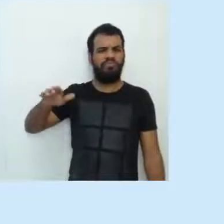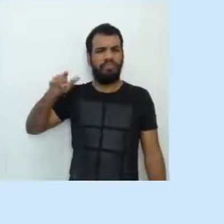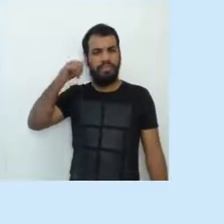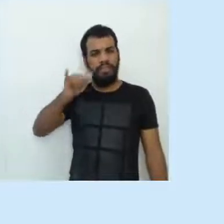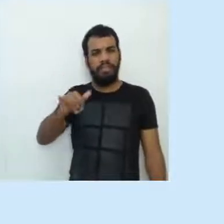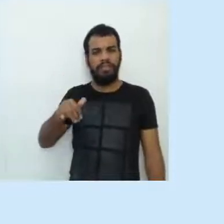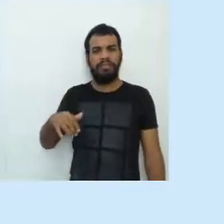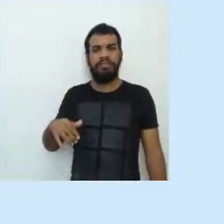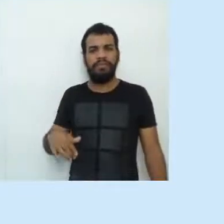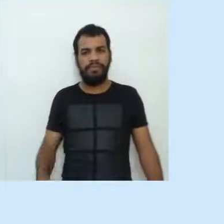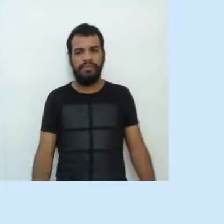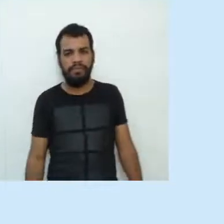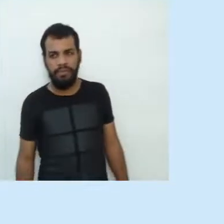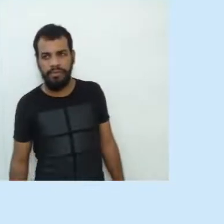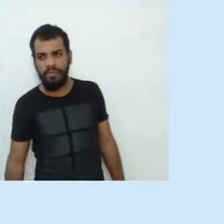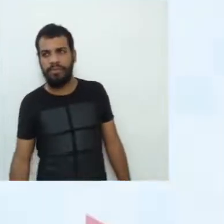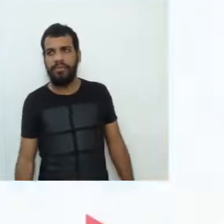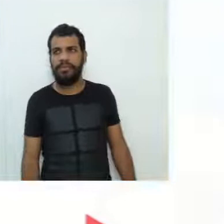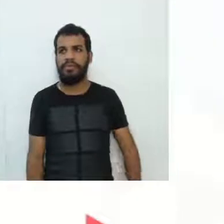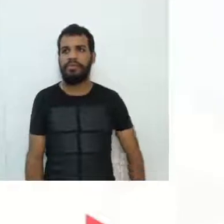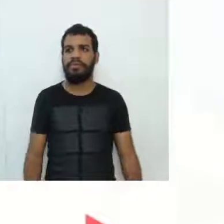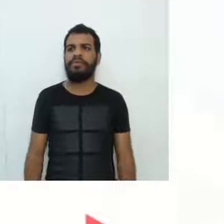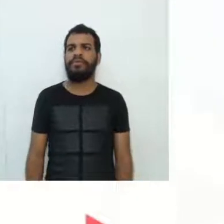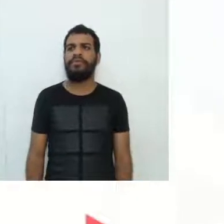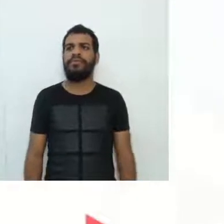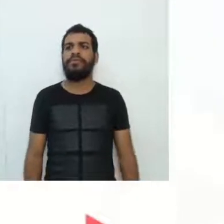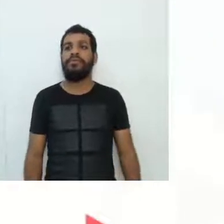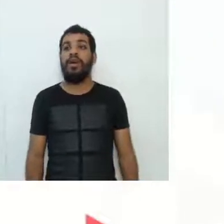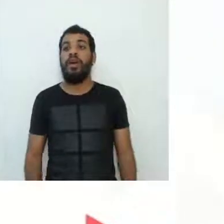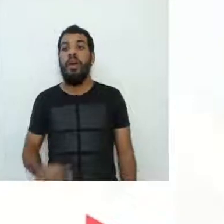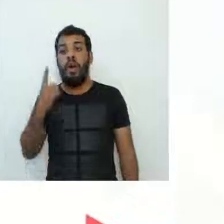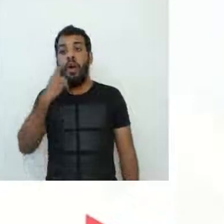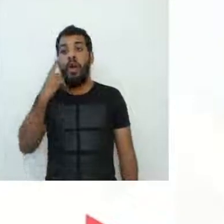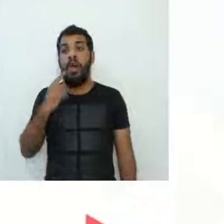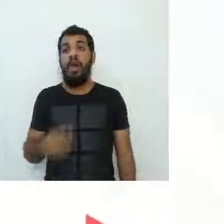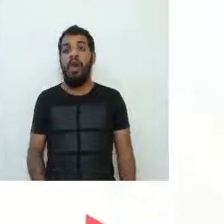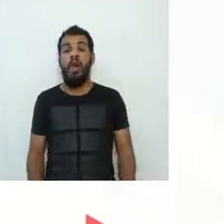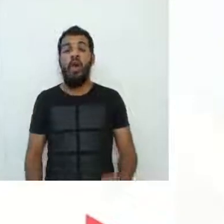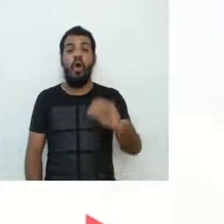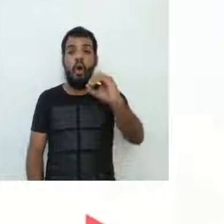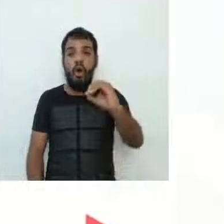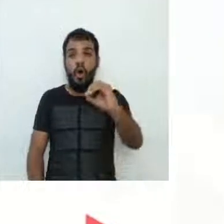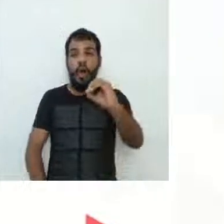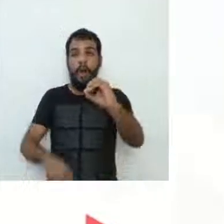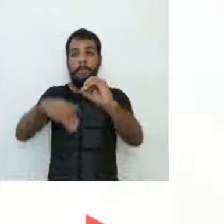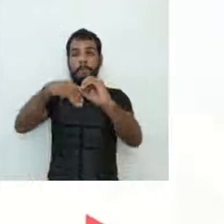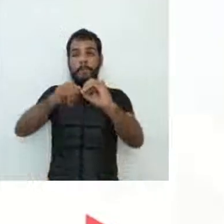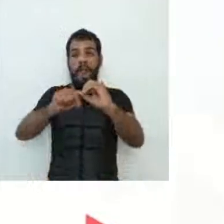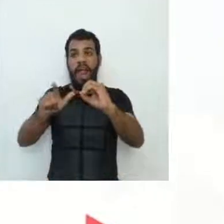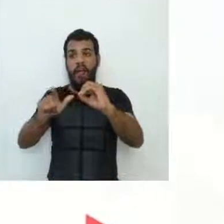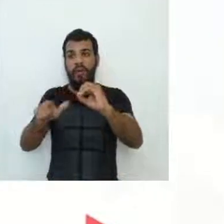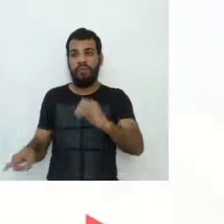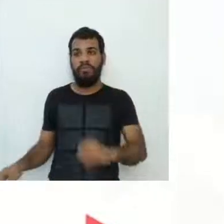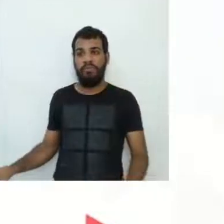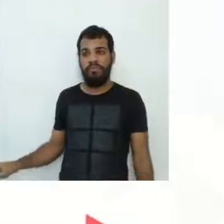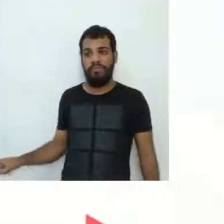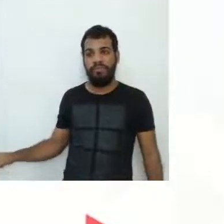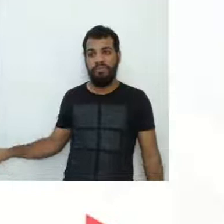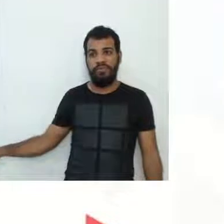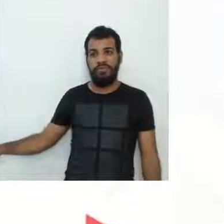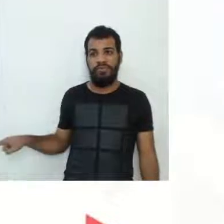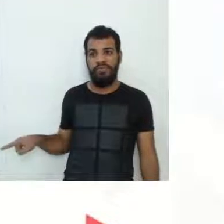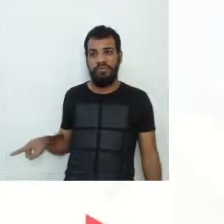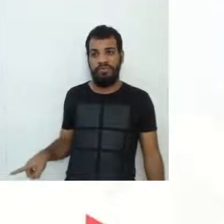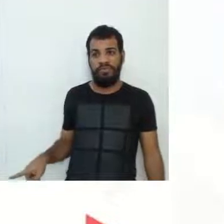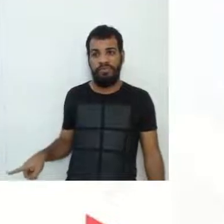sabe também que é um substantivo? Olha o artigo definido o antes da palavra mal. Lembrem-se,